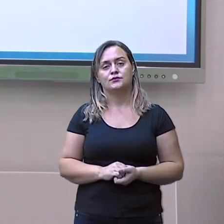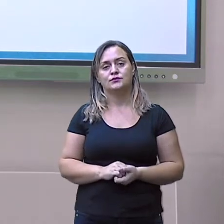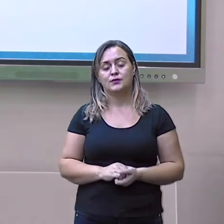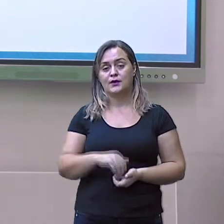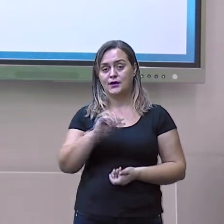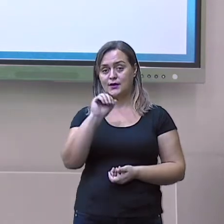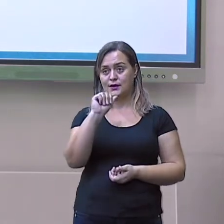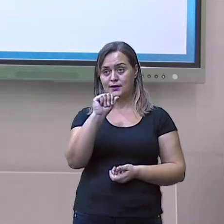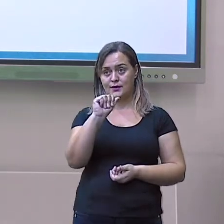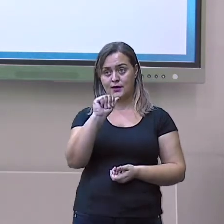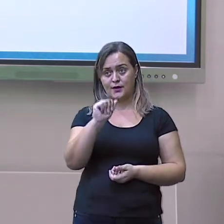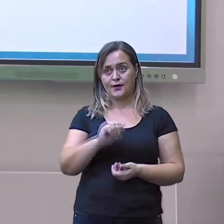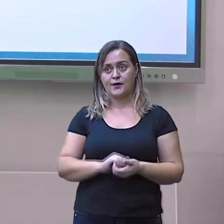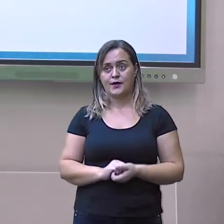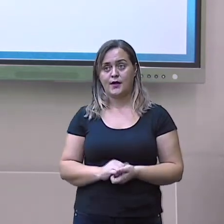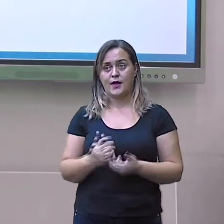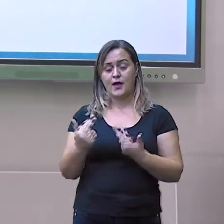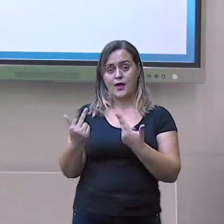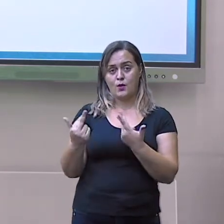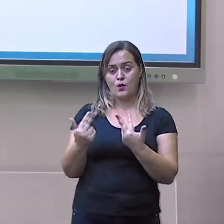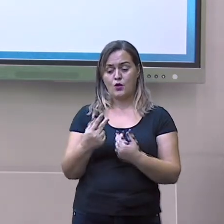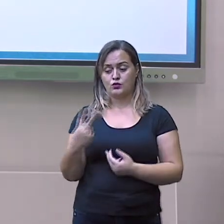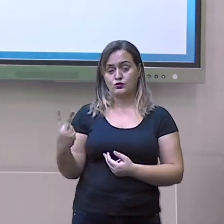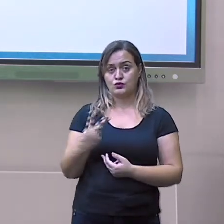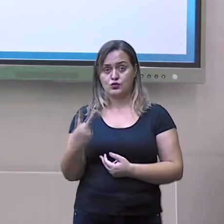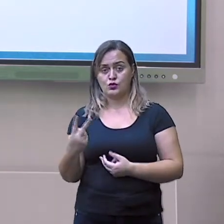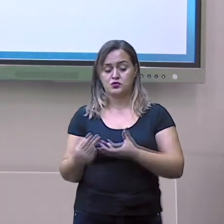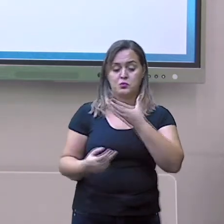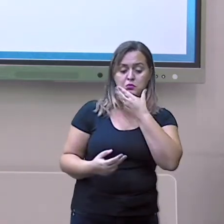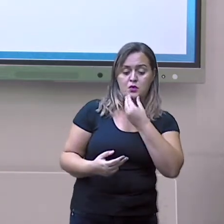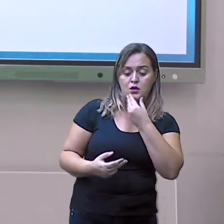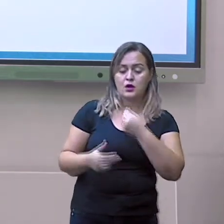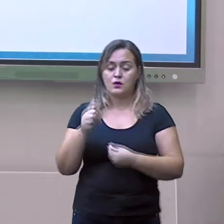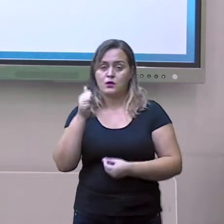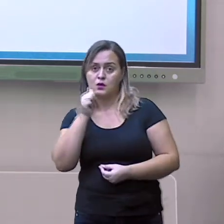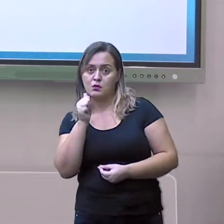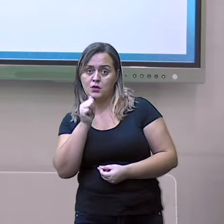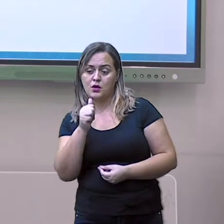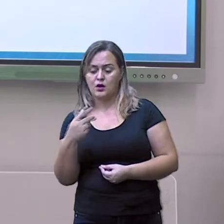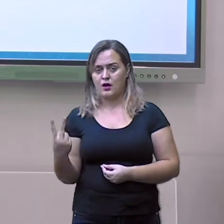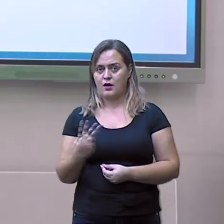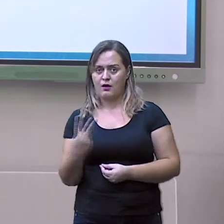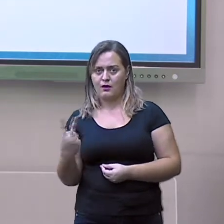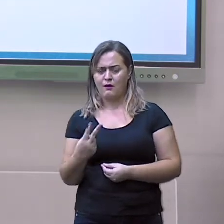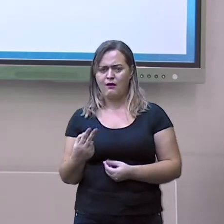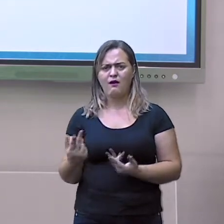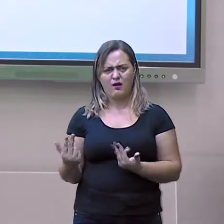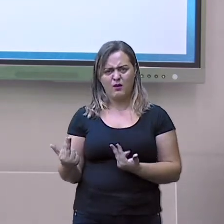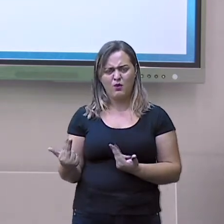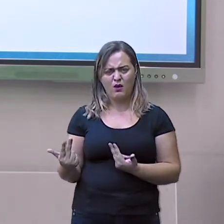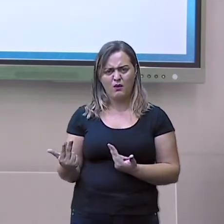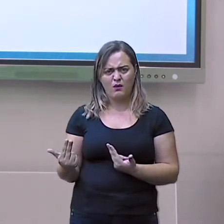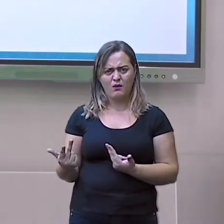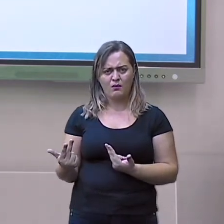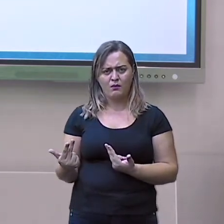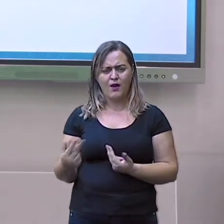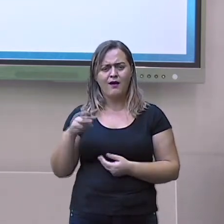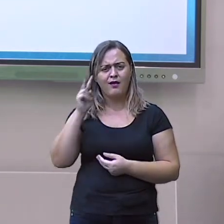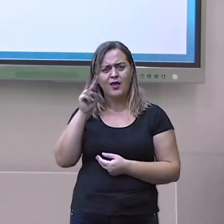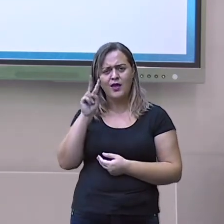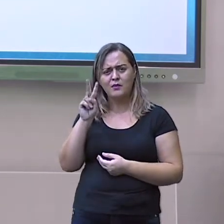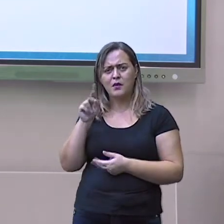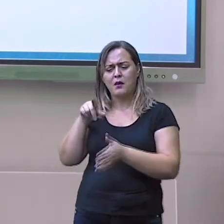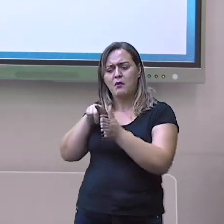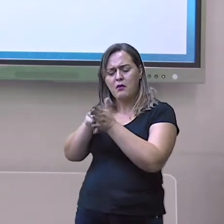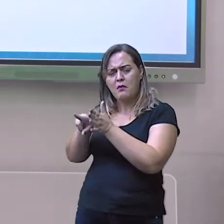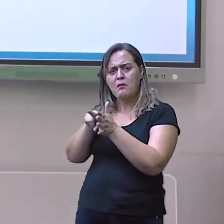igual entre os dois sexos? Essa é a alternativa A. Na hora que nós formos ver lá sobre a enquete, tem a mesma